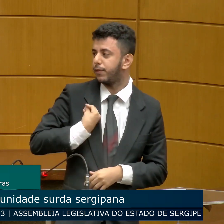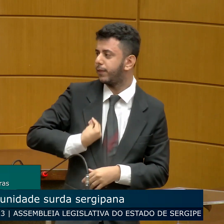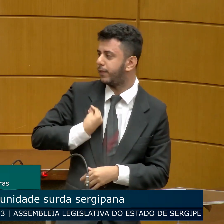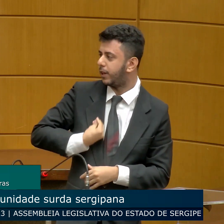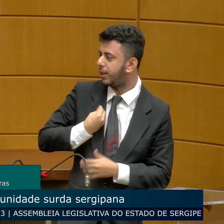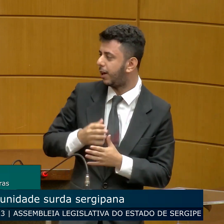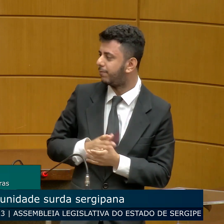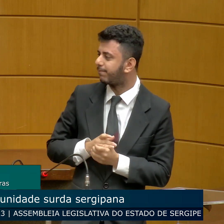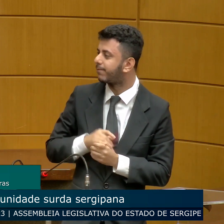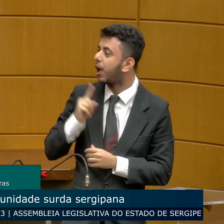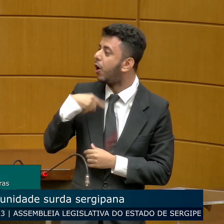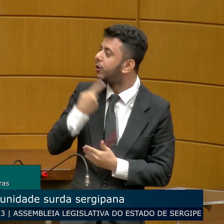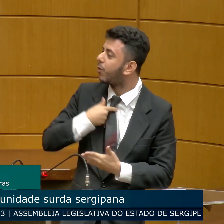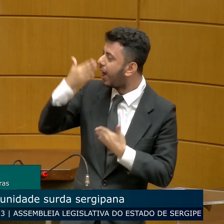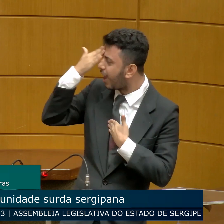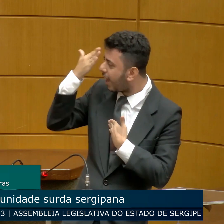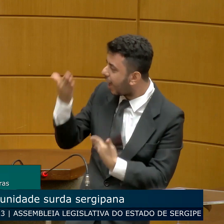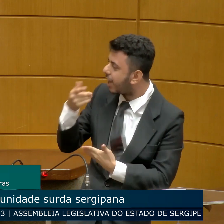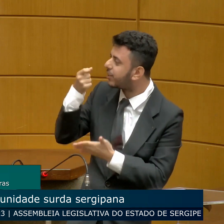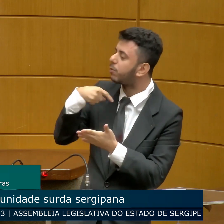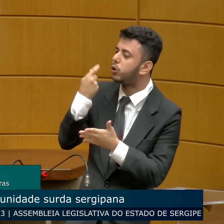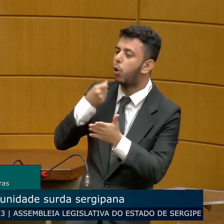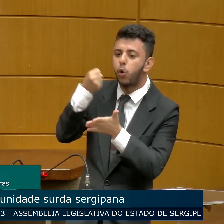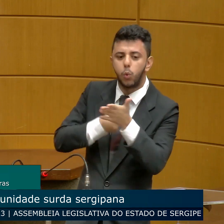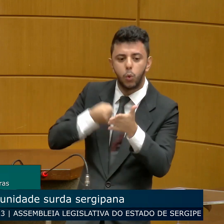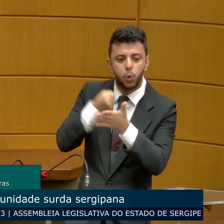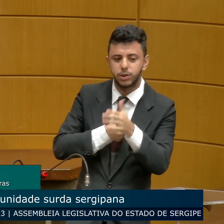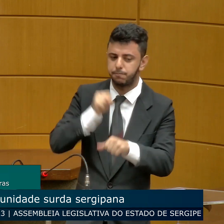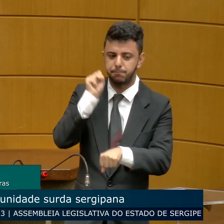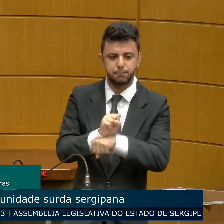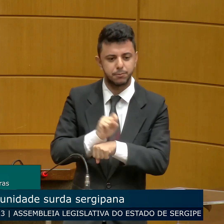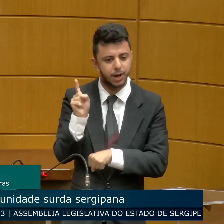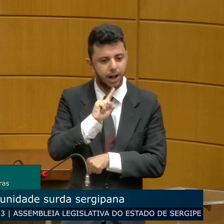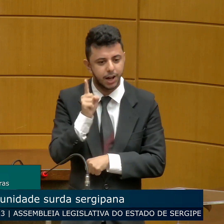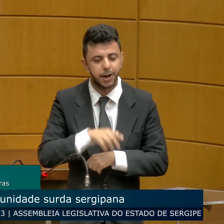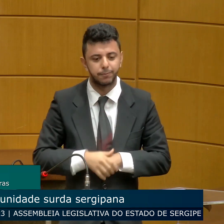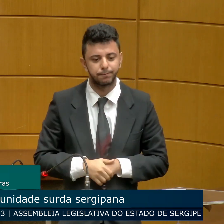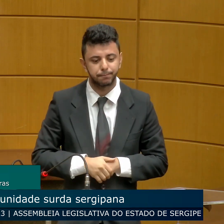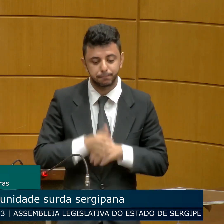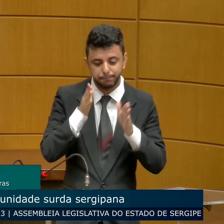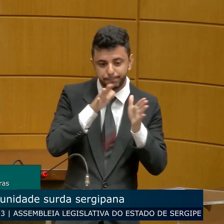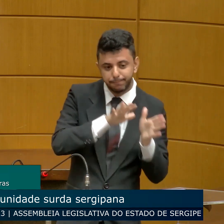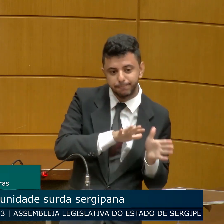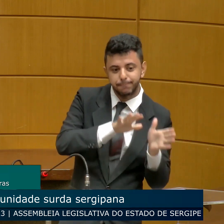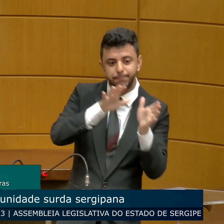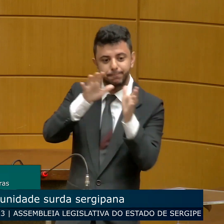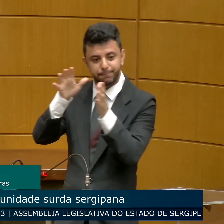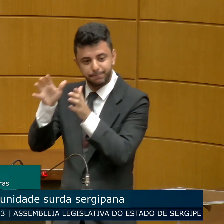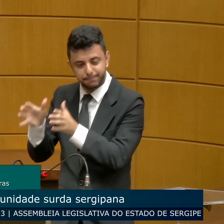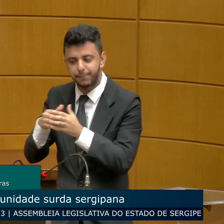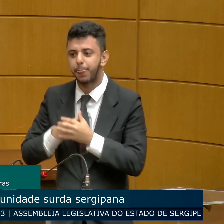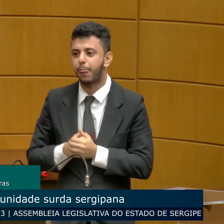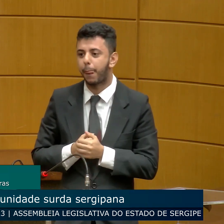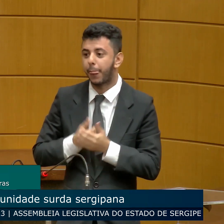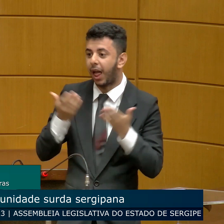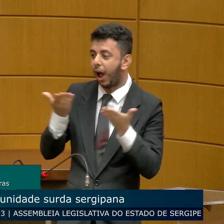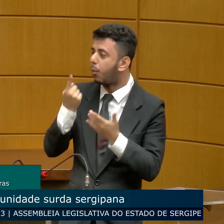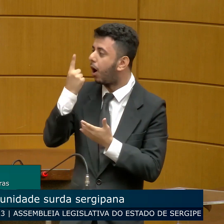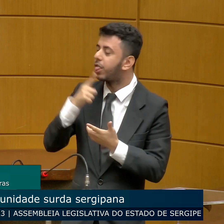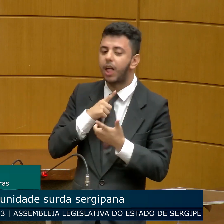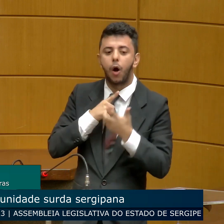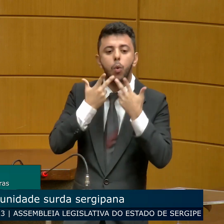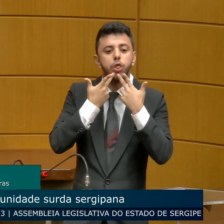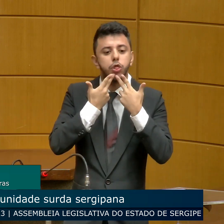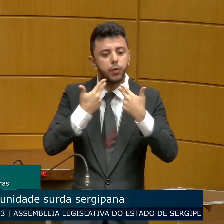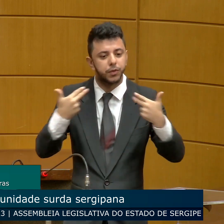realidade, isto é inclusão. Uma inclusão que é convivida. Então, nós agradecemos, mas é um momento de